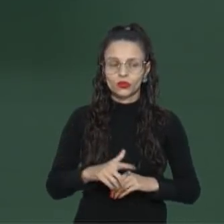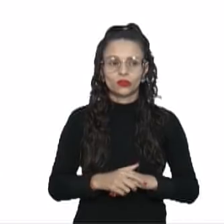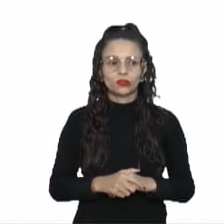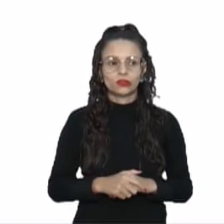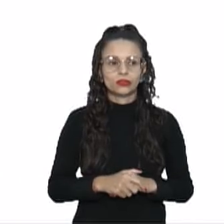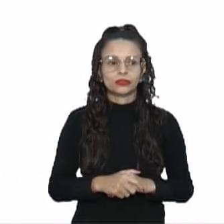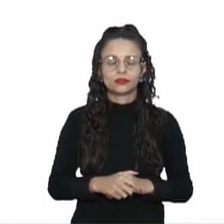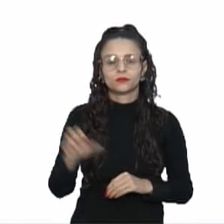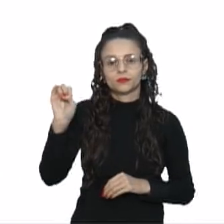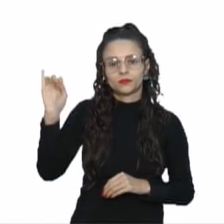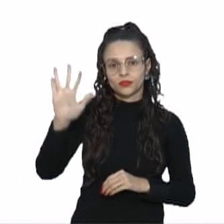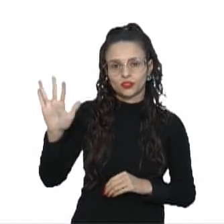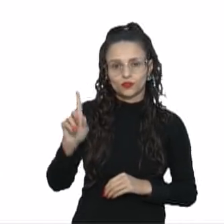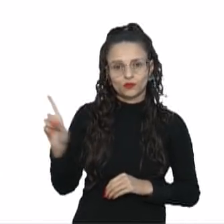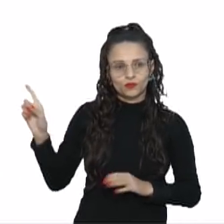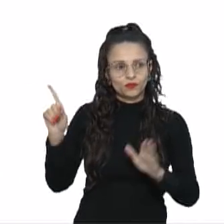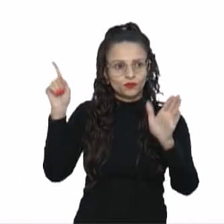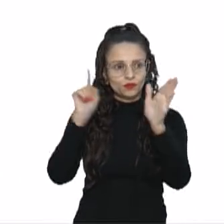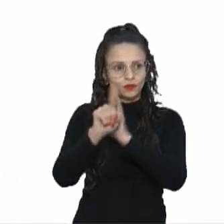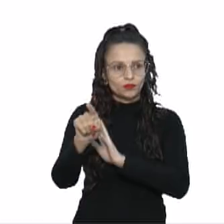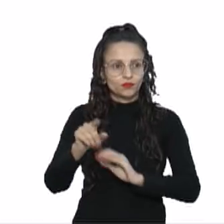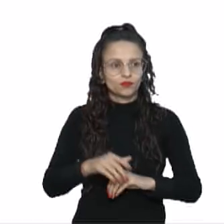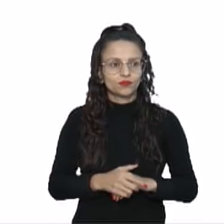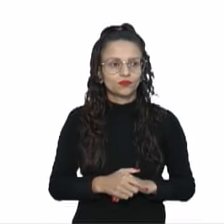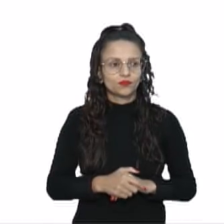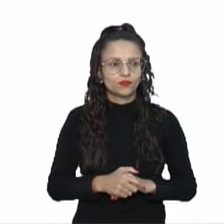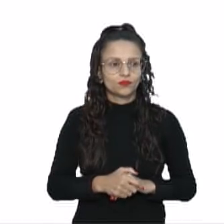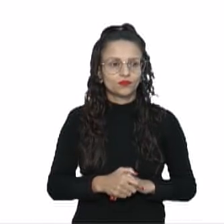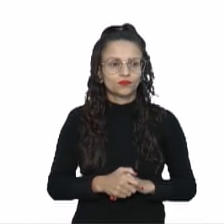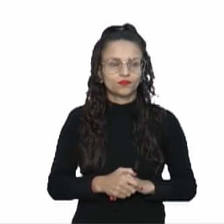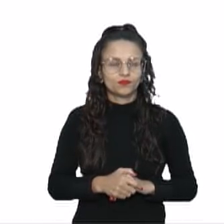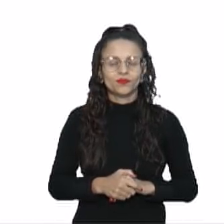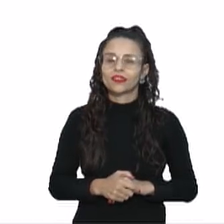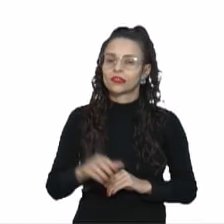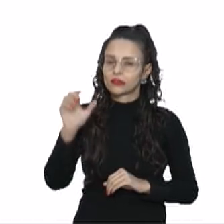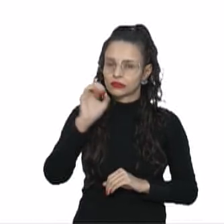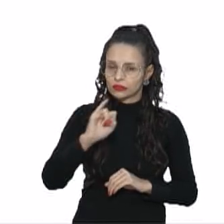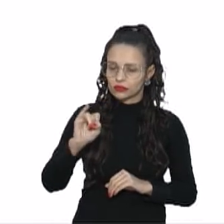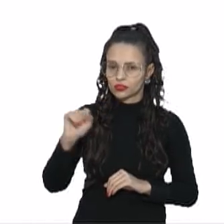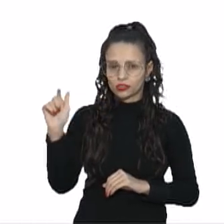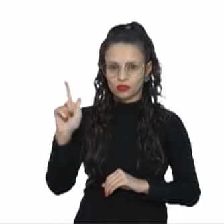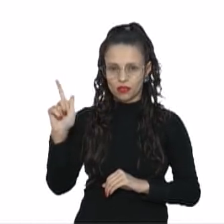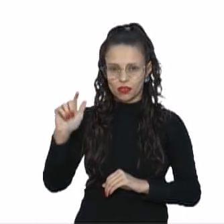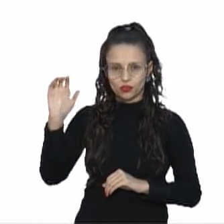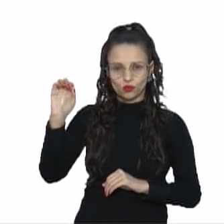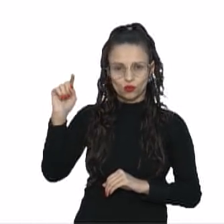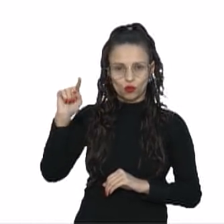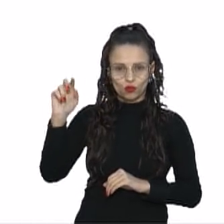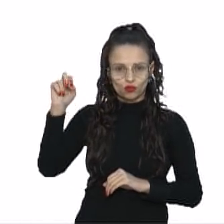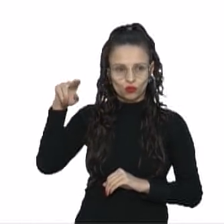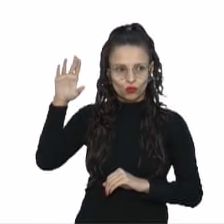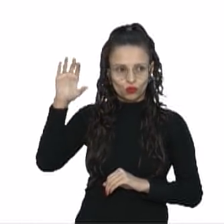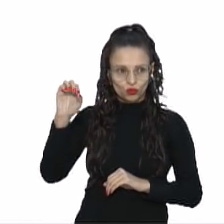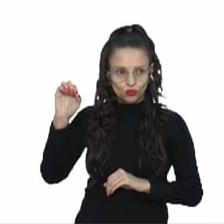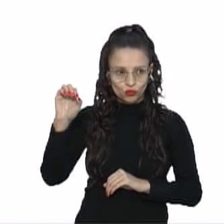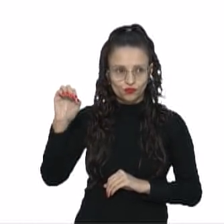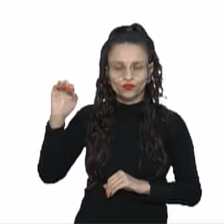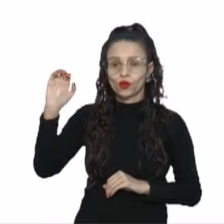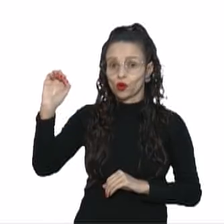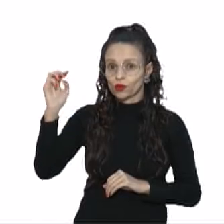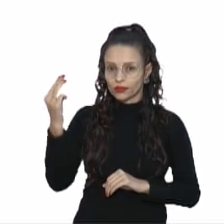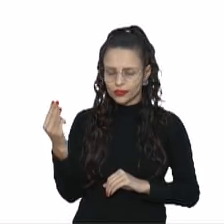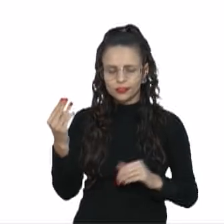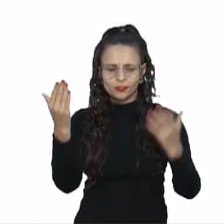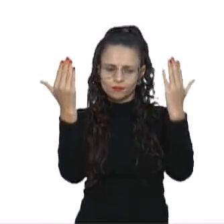aquela mesma imagem com uma pergunta diferente. Se o gás ozônio de fórmula O3 for